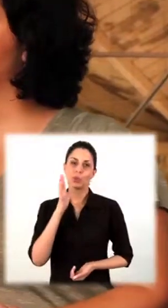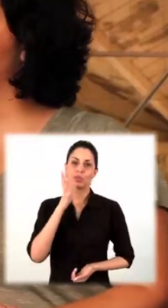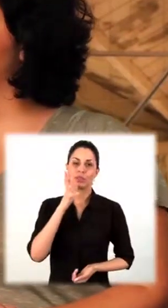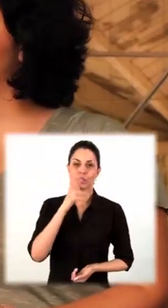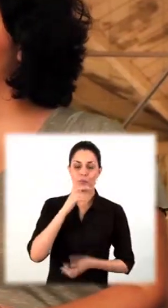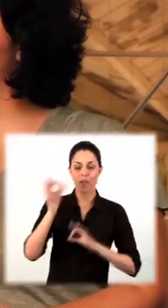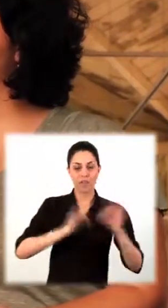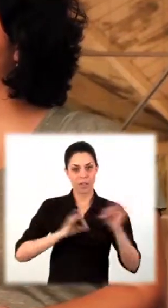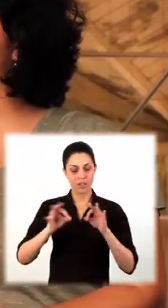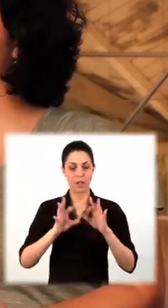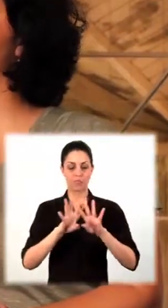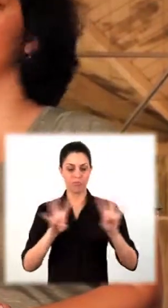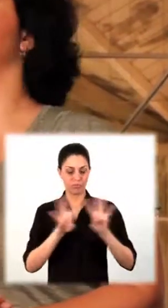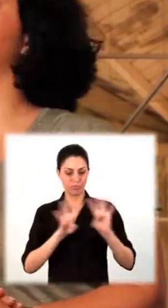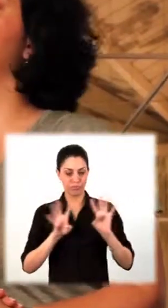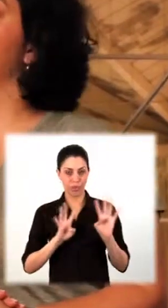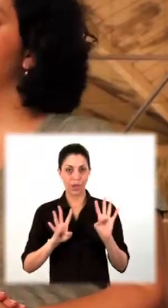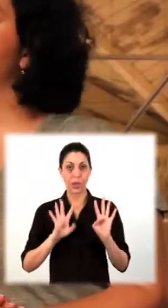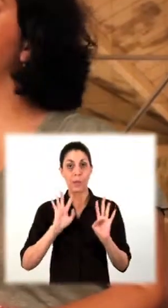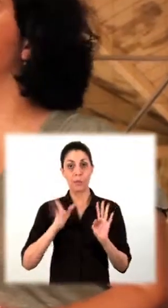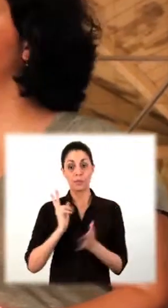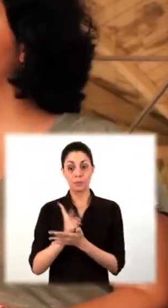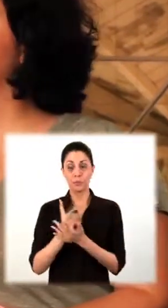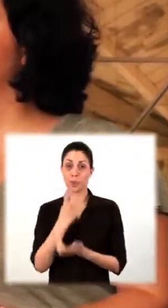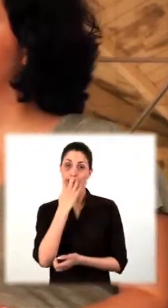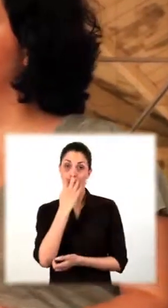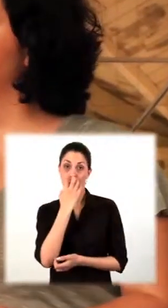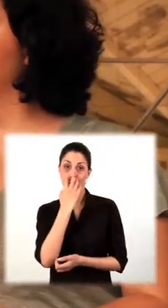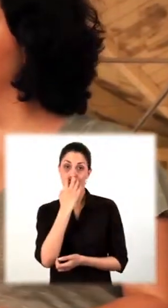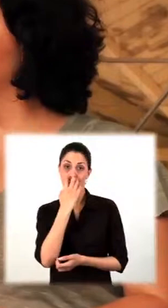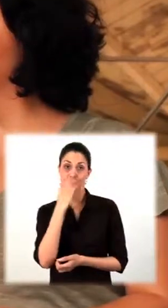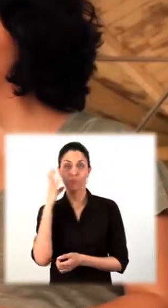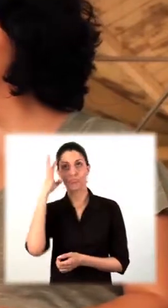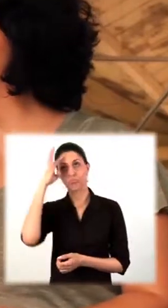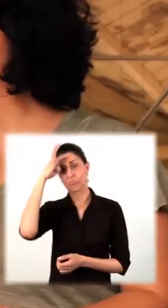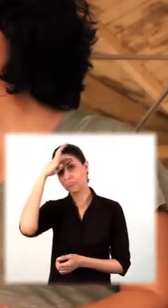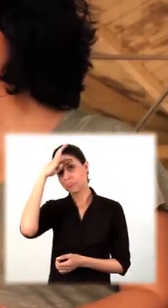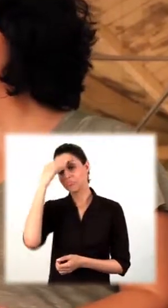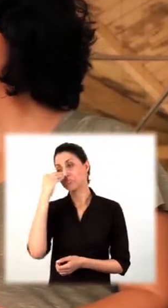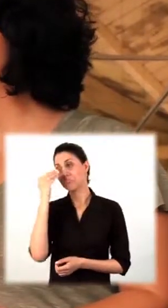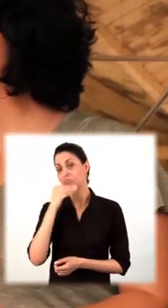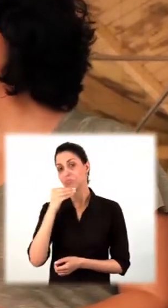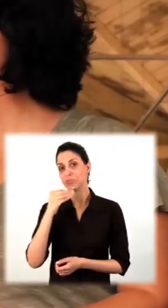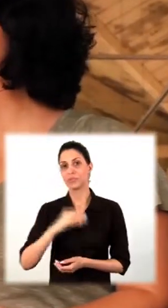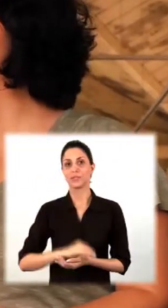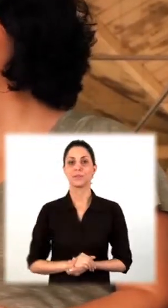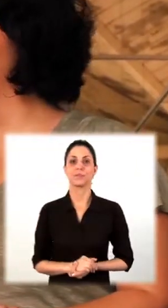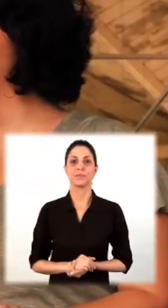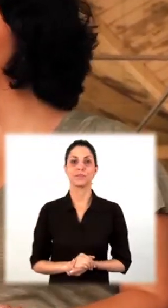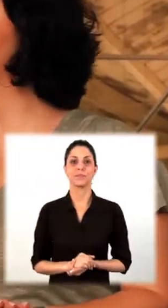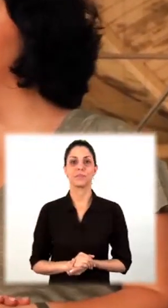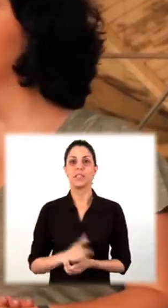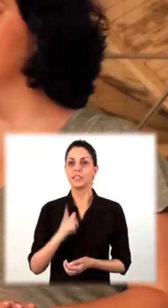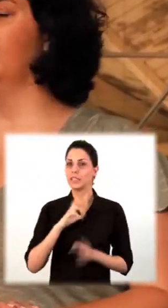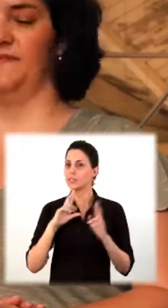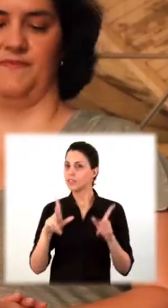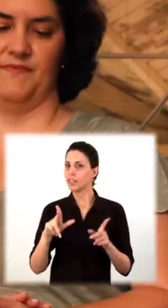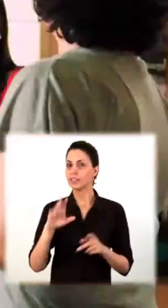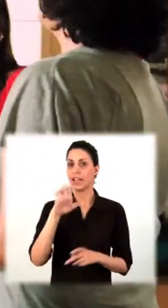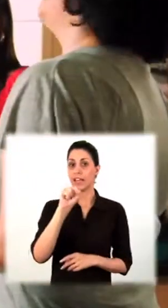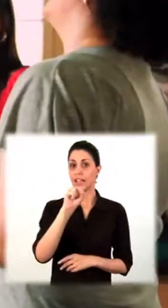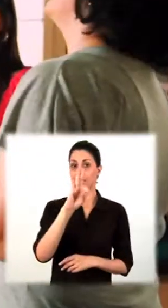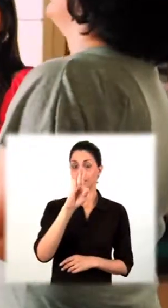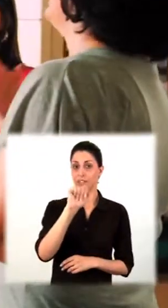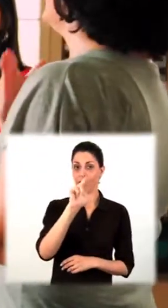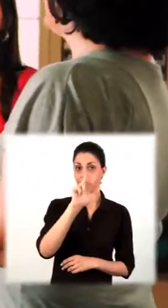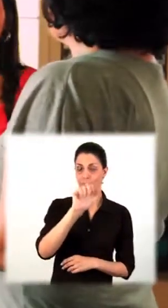Foi um pouco demorado até para arrumar, organizar todo mundo e mesmo assim o cãozinho estava alheio a tudo, né?